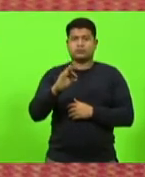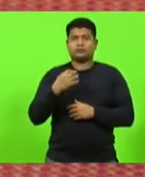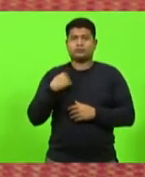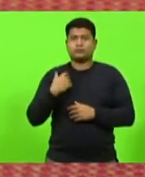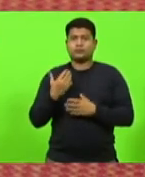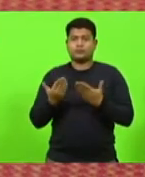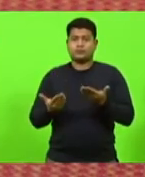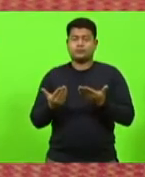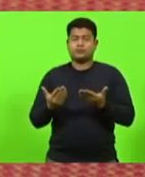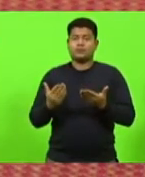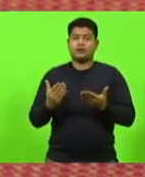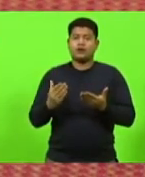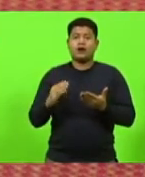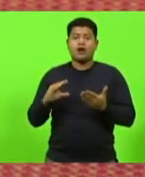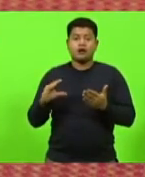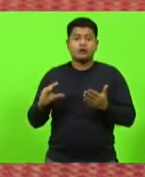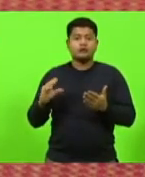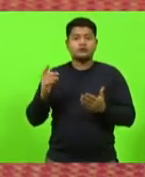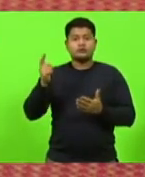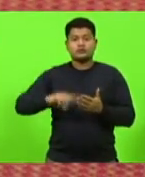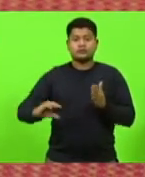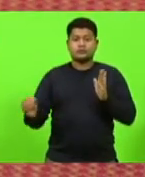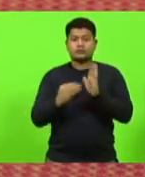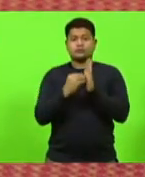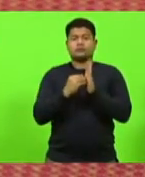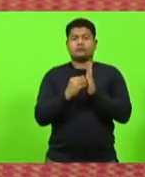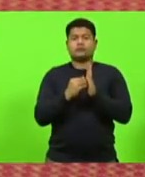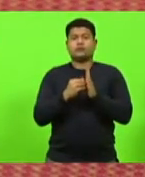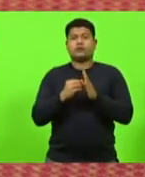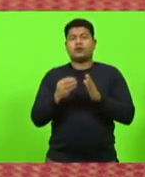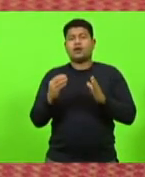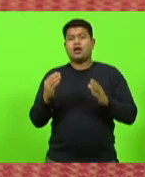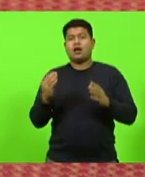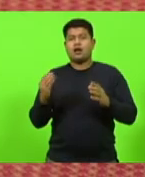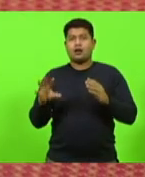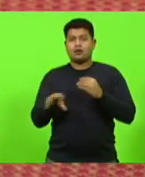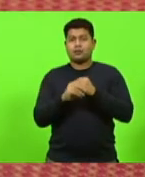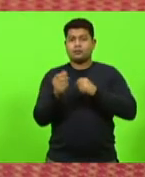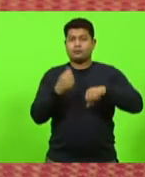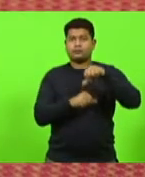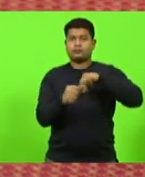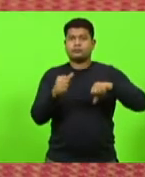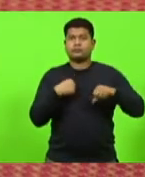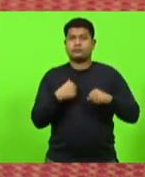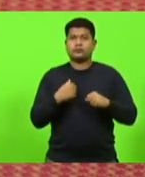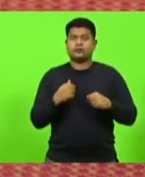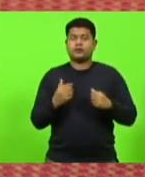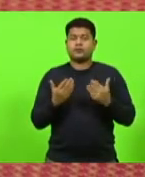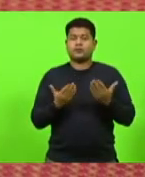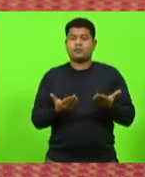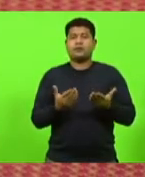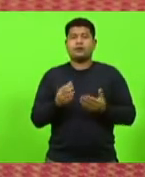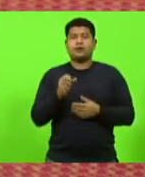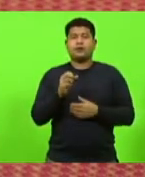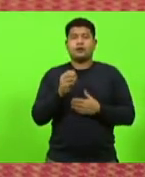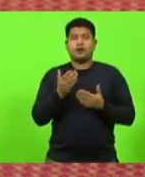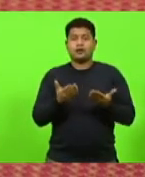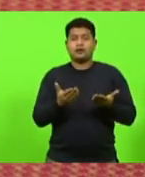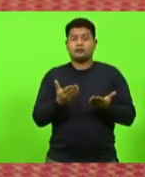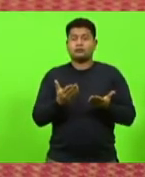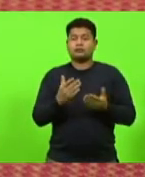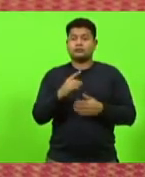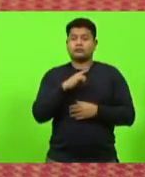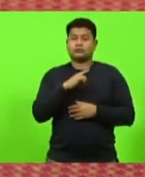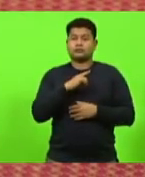emenda modificativa, ele reinsere parcela única com redução de até 95%. Só que, ao reinserir ali, ele